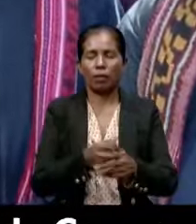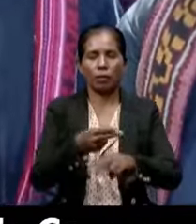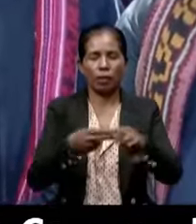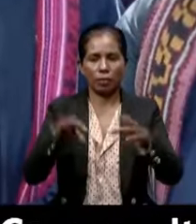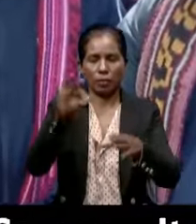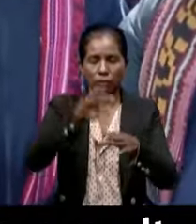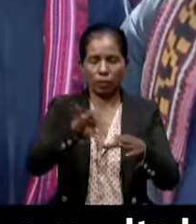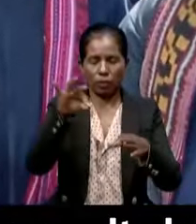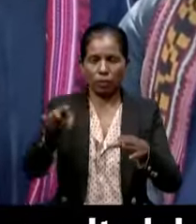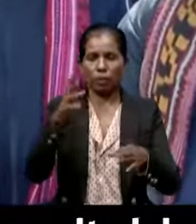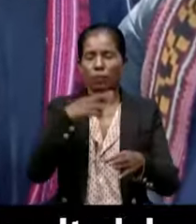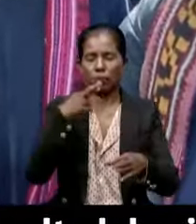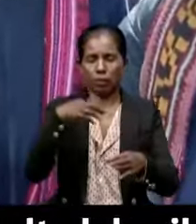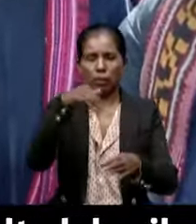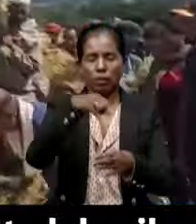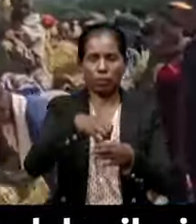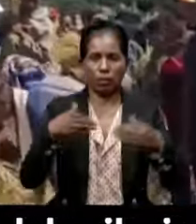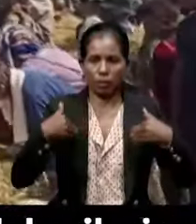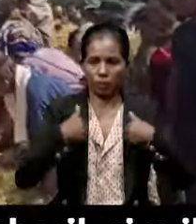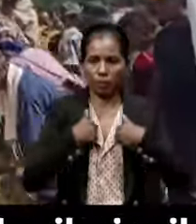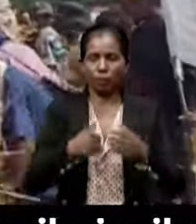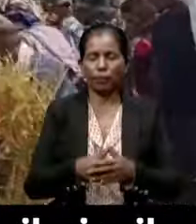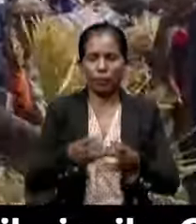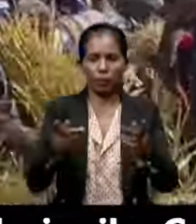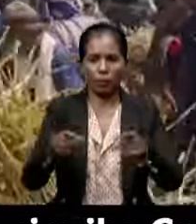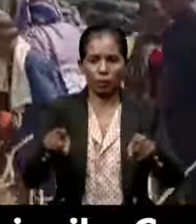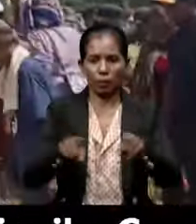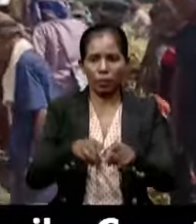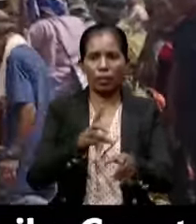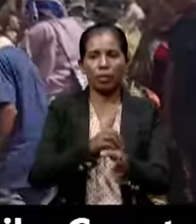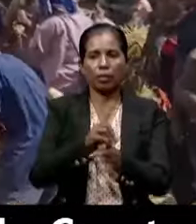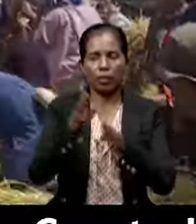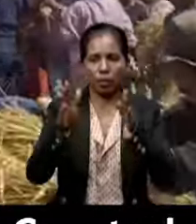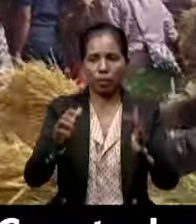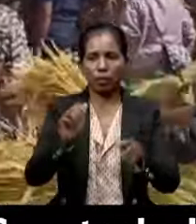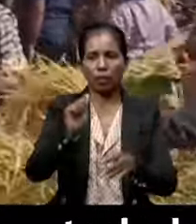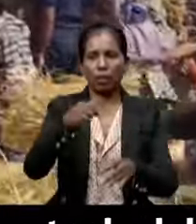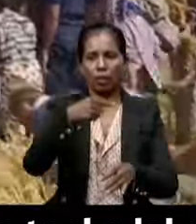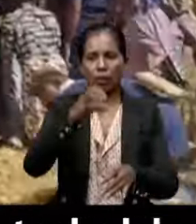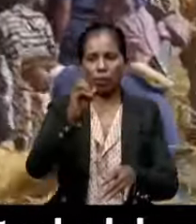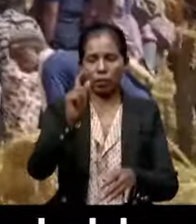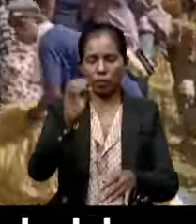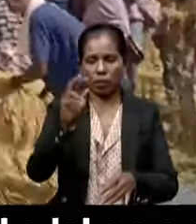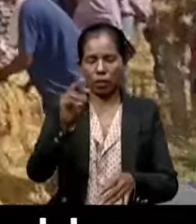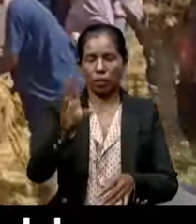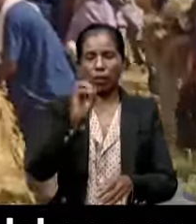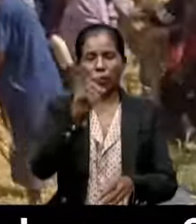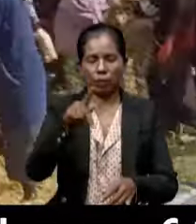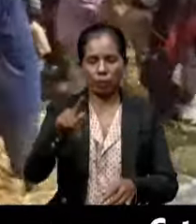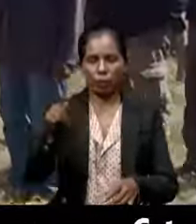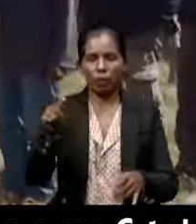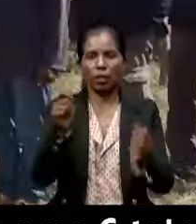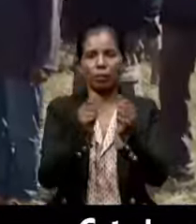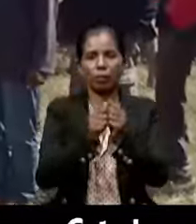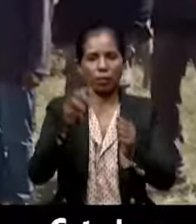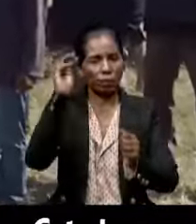tamanatar tamatos. Inkuli hatiak kanimal. Ia Fatin Hanesan, Diretor MAP Agustino Simenis Hateten, OPTT Hamutu ko